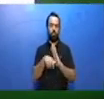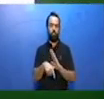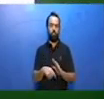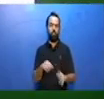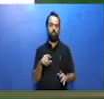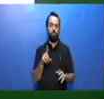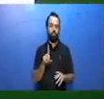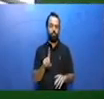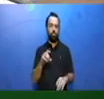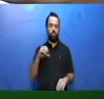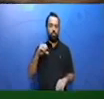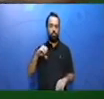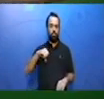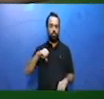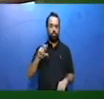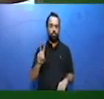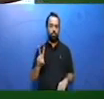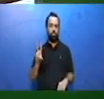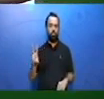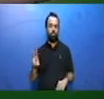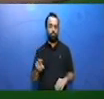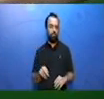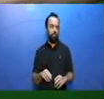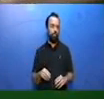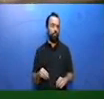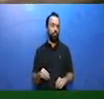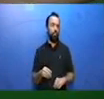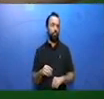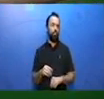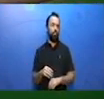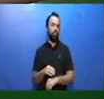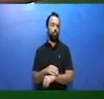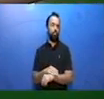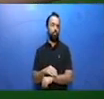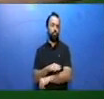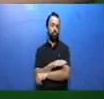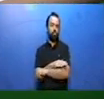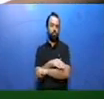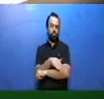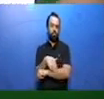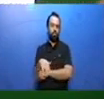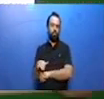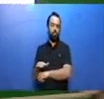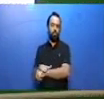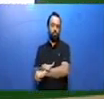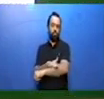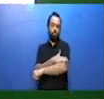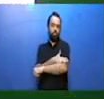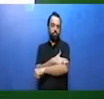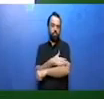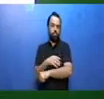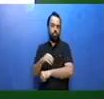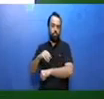As ruas foram calçadas, isso quer dizer que elas foram pavimentadas, né?